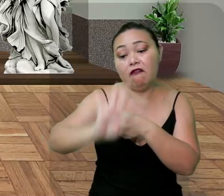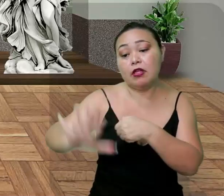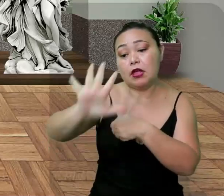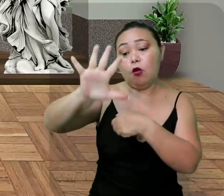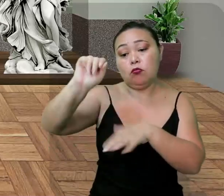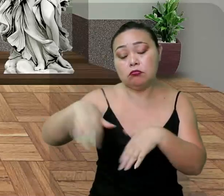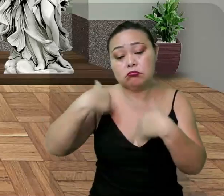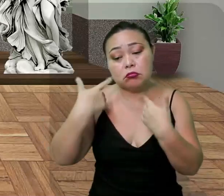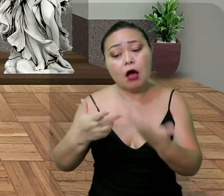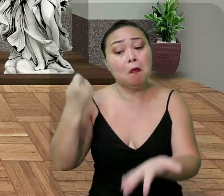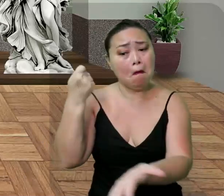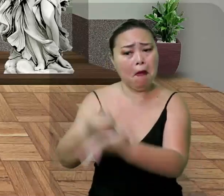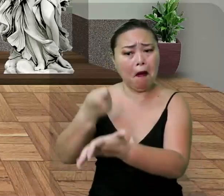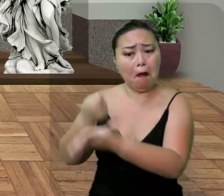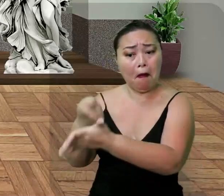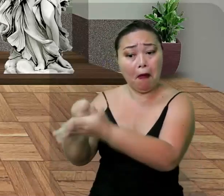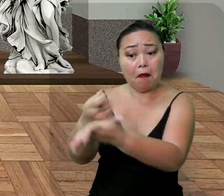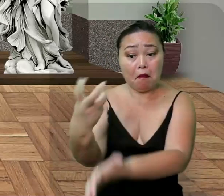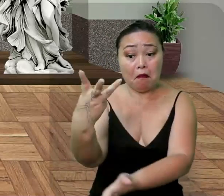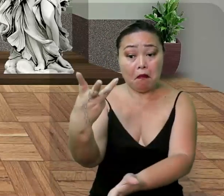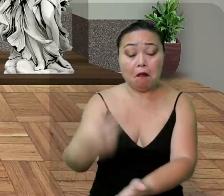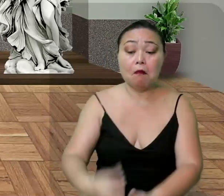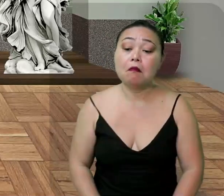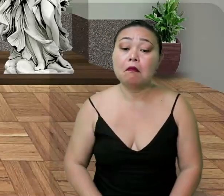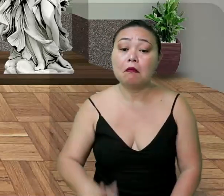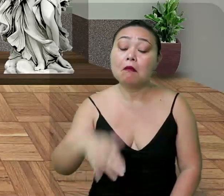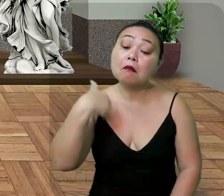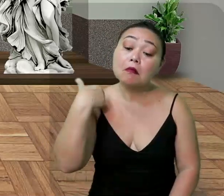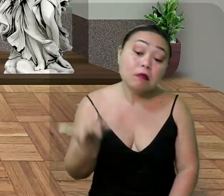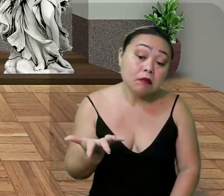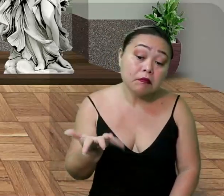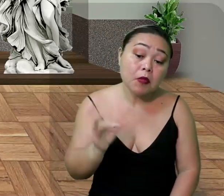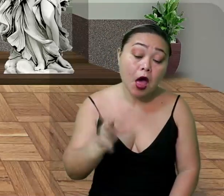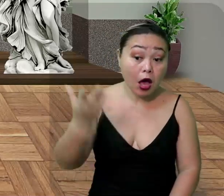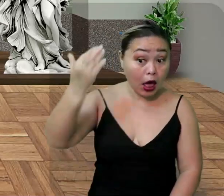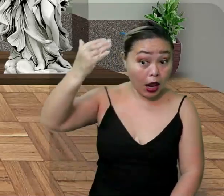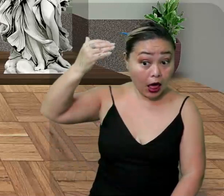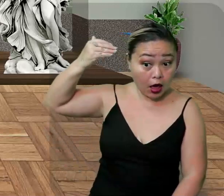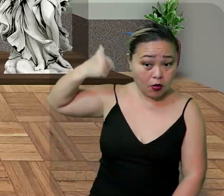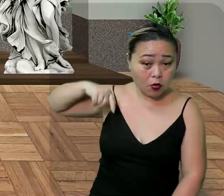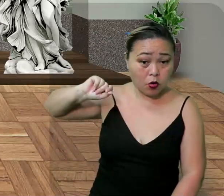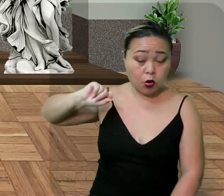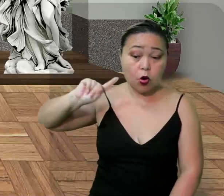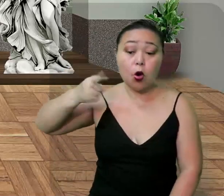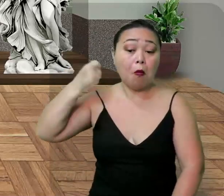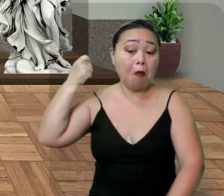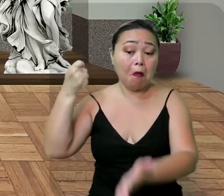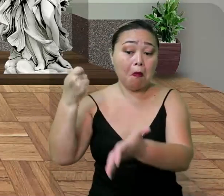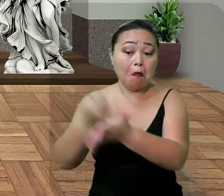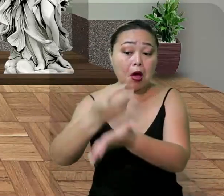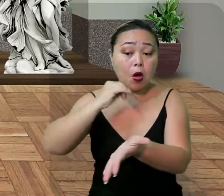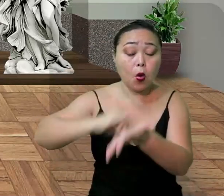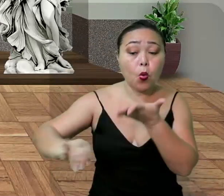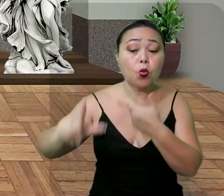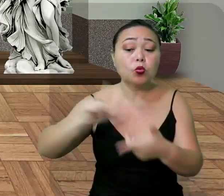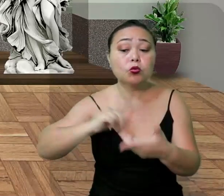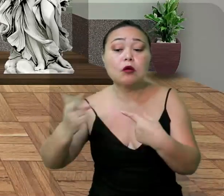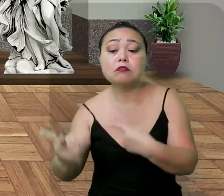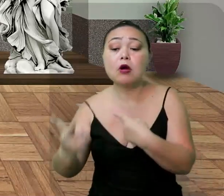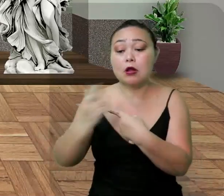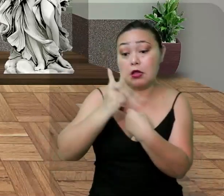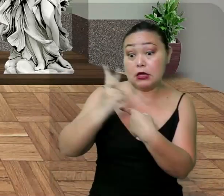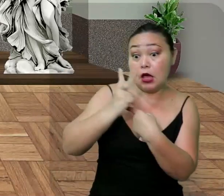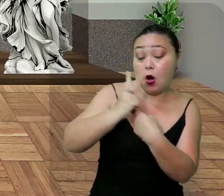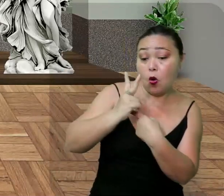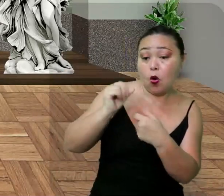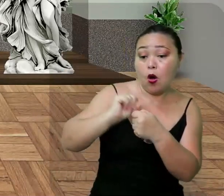federal. Vão ter que pagar. Só que, naquela época, você pagava imposto, em troca você tinha